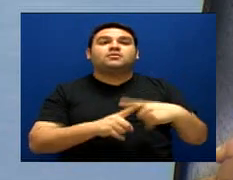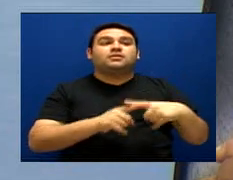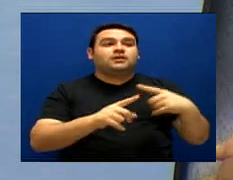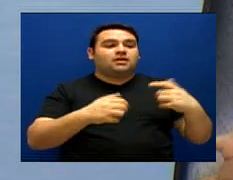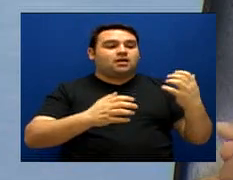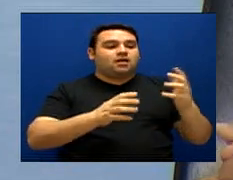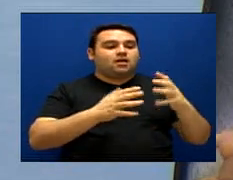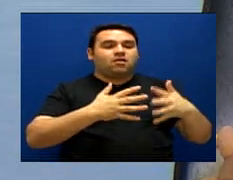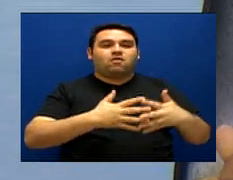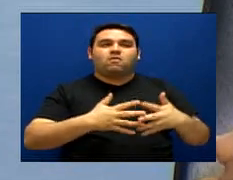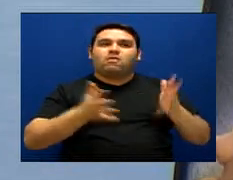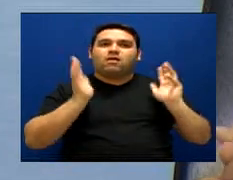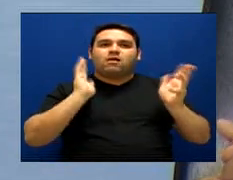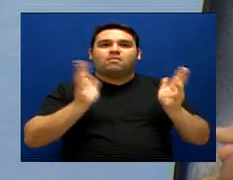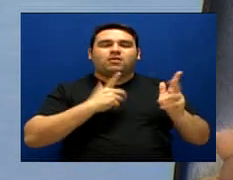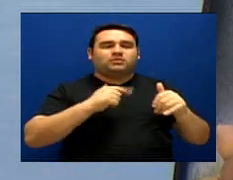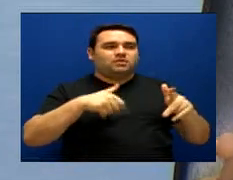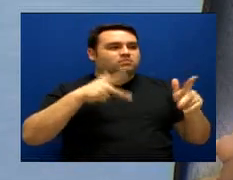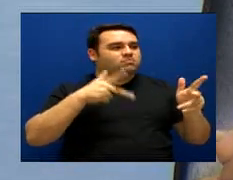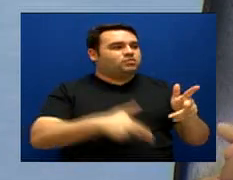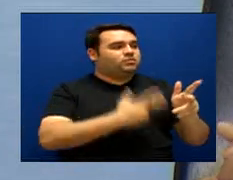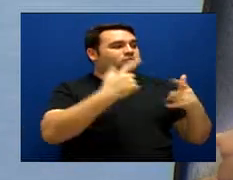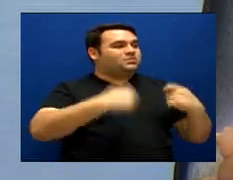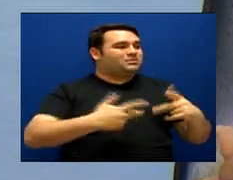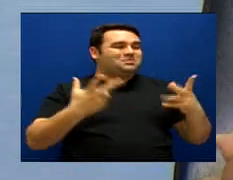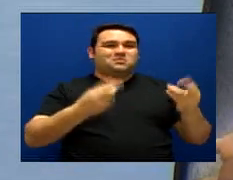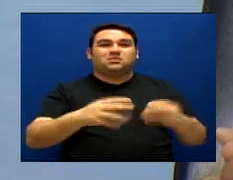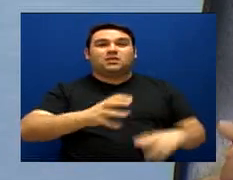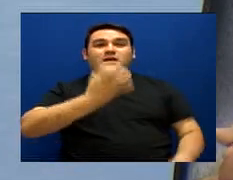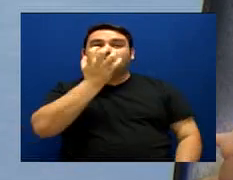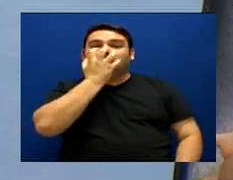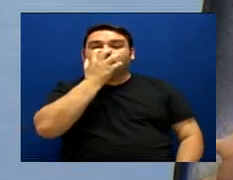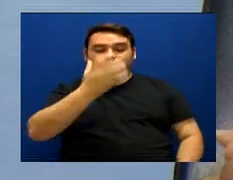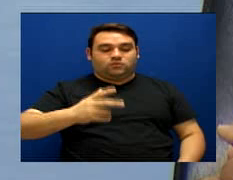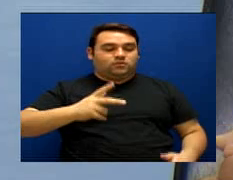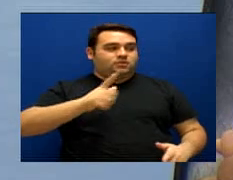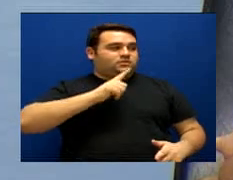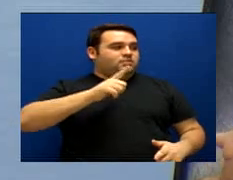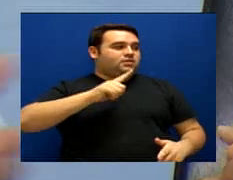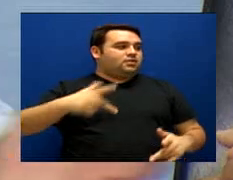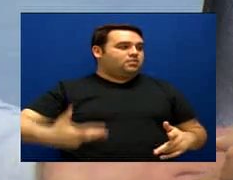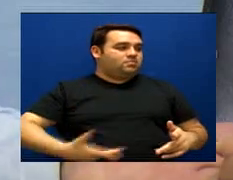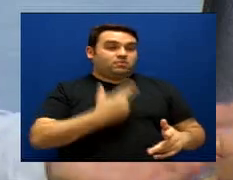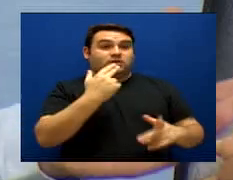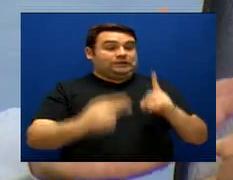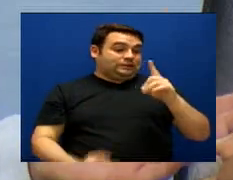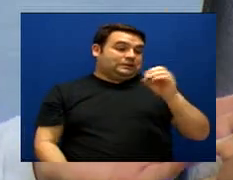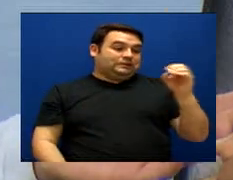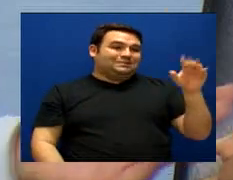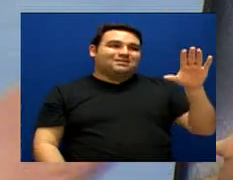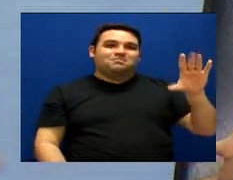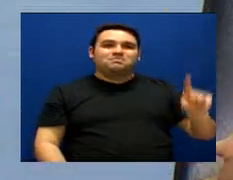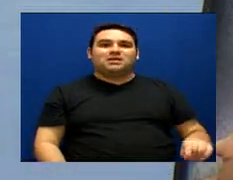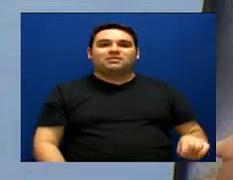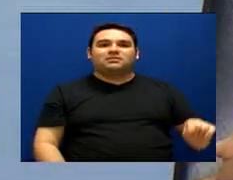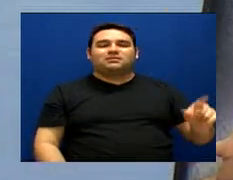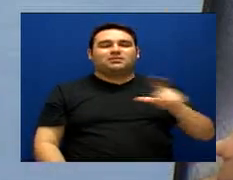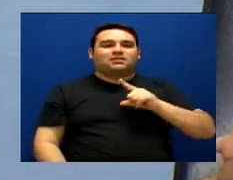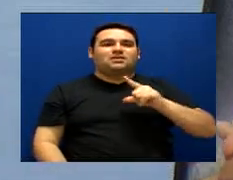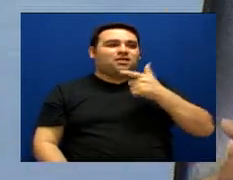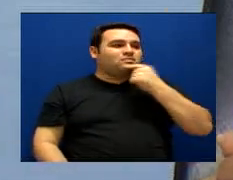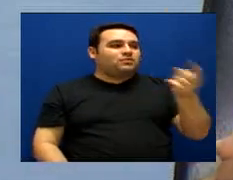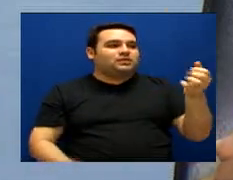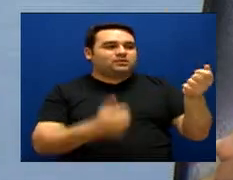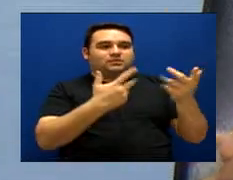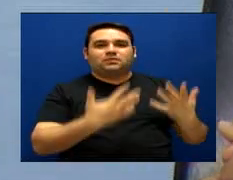com o castramóvel, é o mutirão de castração, porque cada cachorro castrado é 100 cachorros a menos na rua, né? O companheiro aqui estava